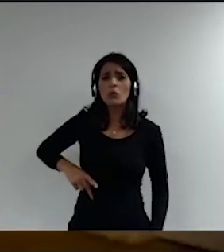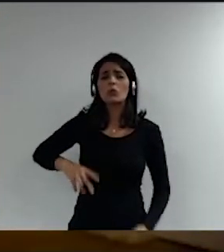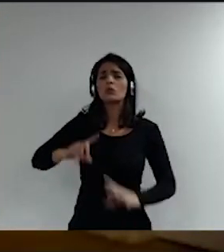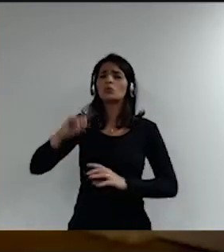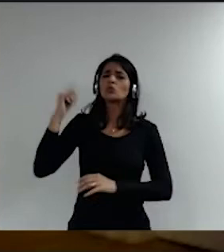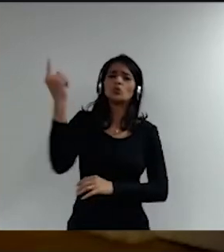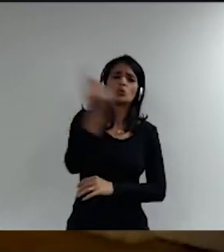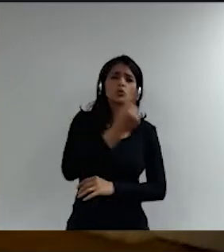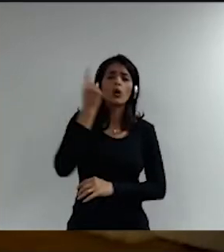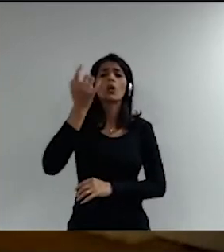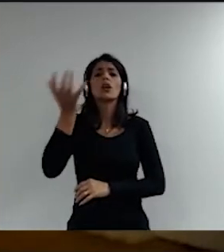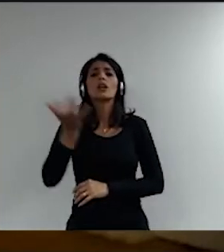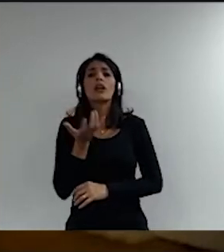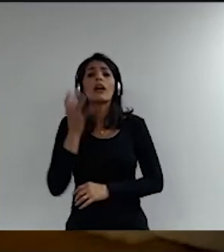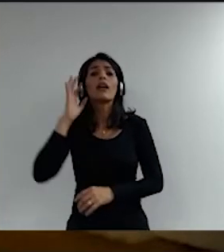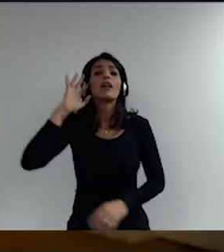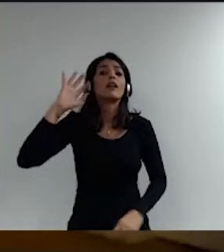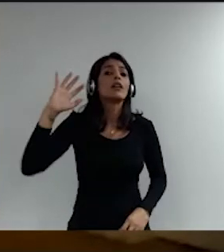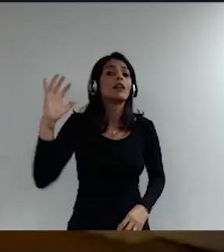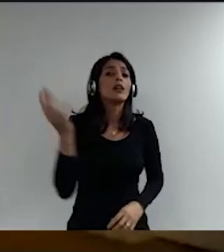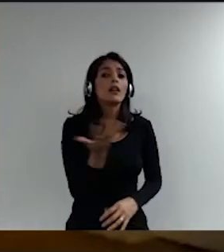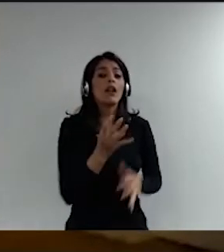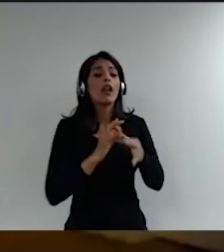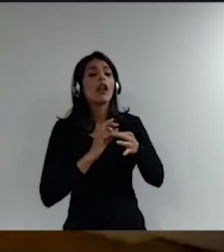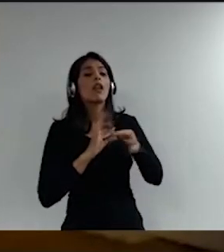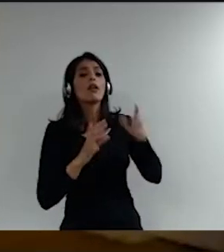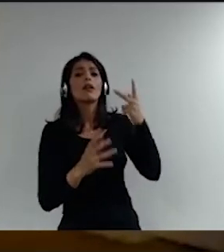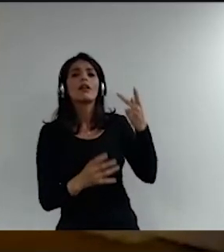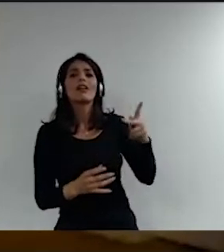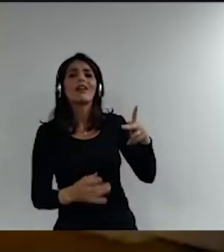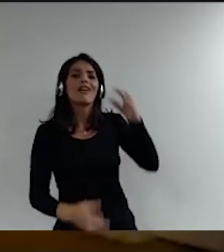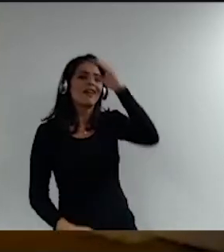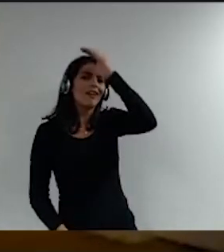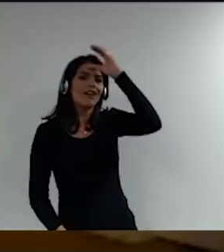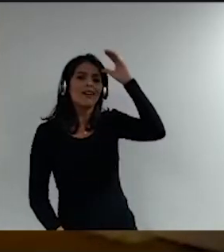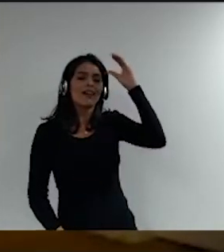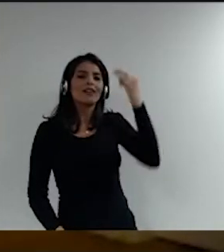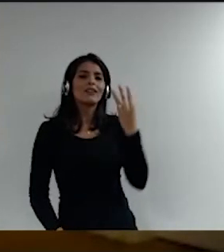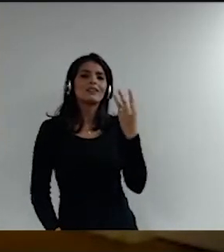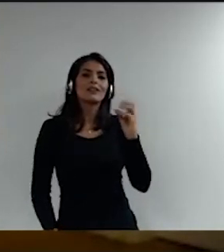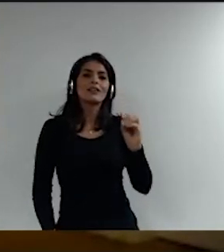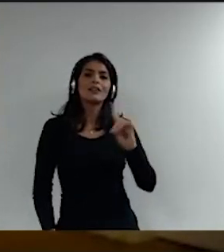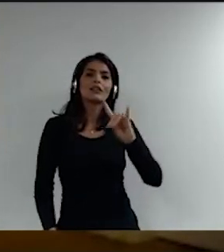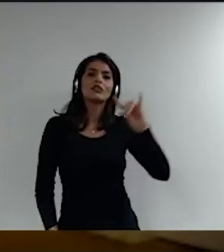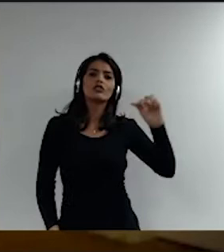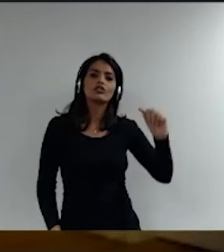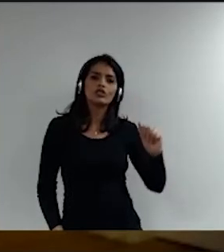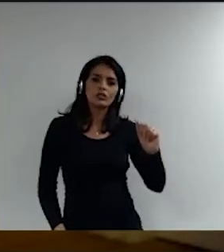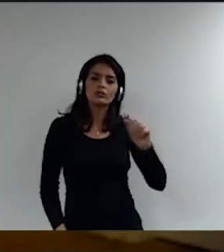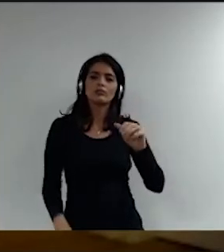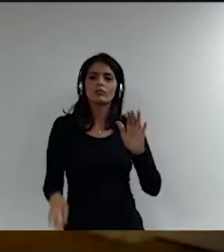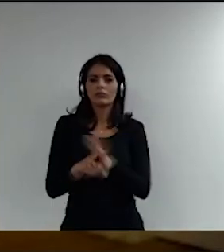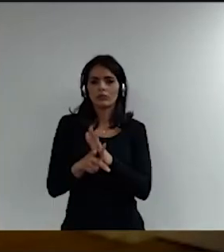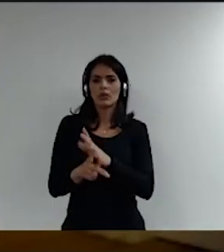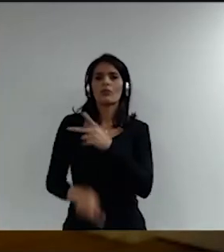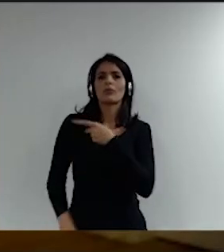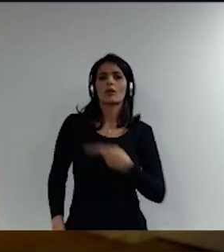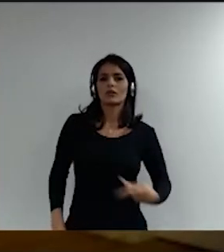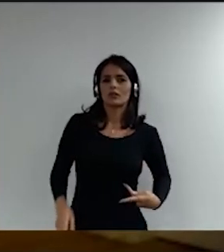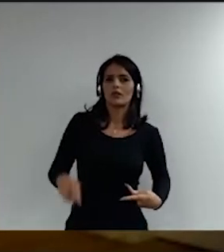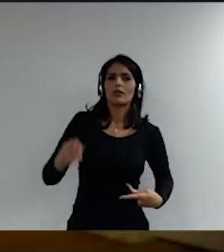Todo mundo quer resolver a liberdade de seu cliente nos 30 dias de plantão do presidente do